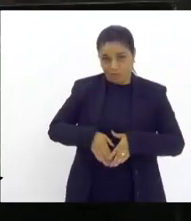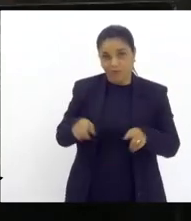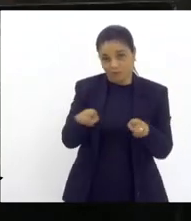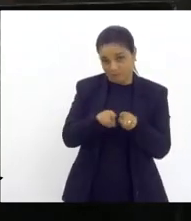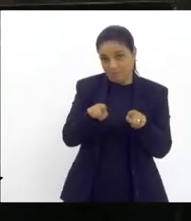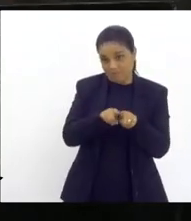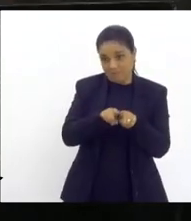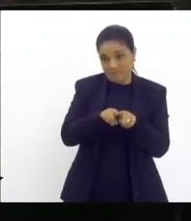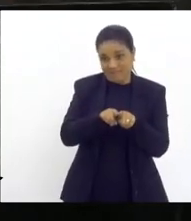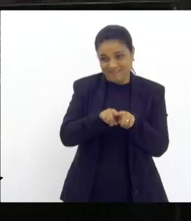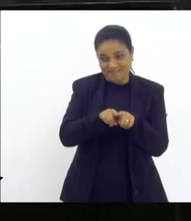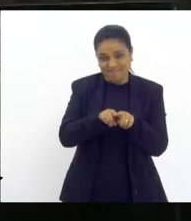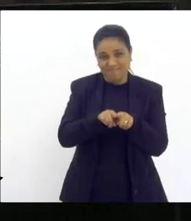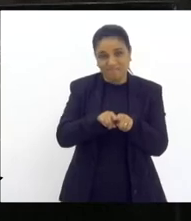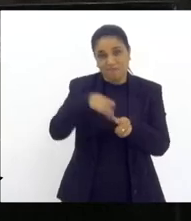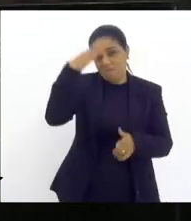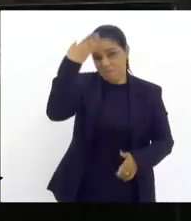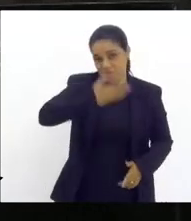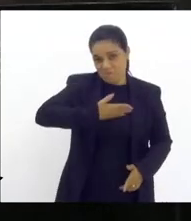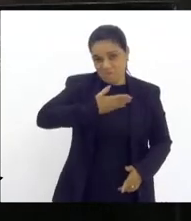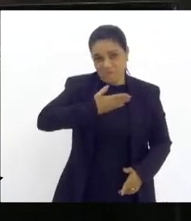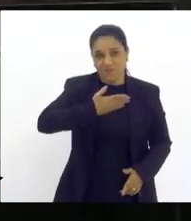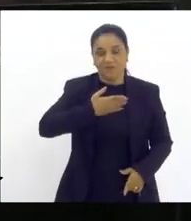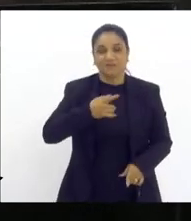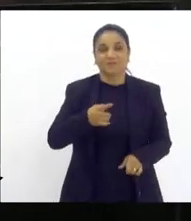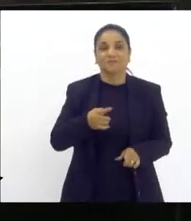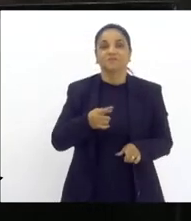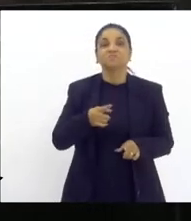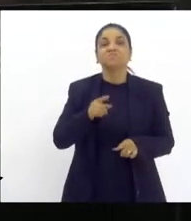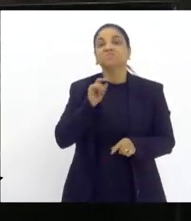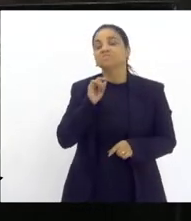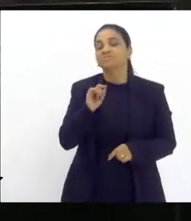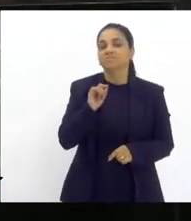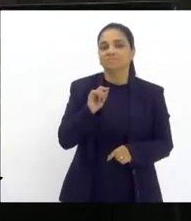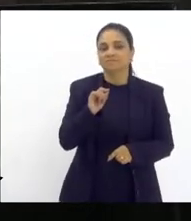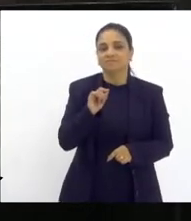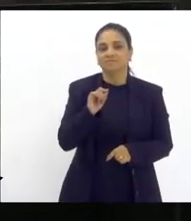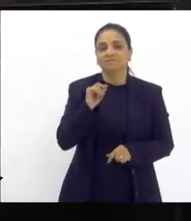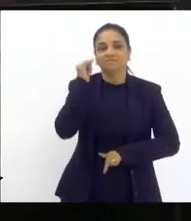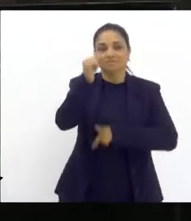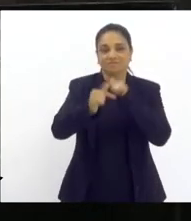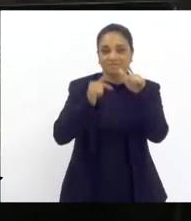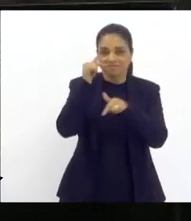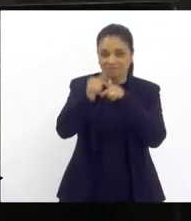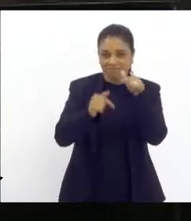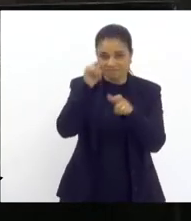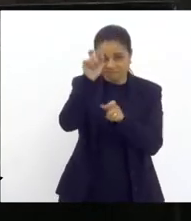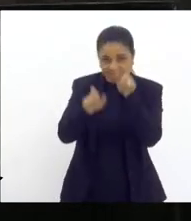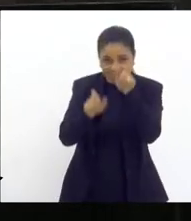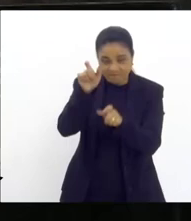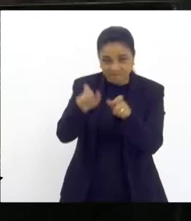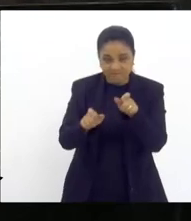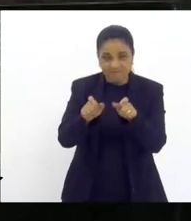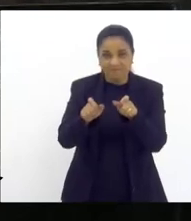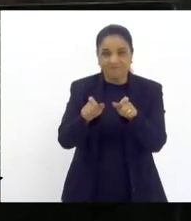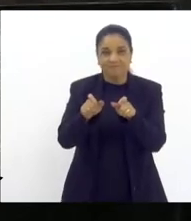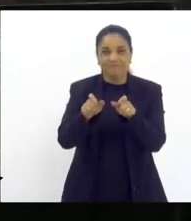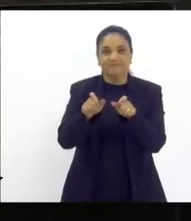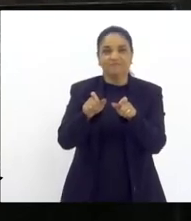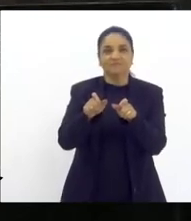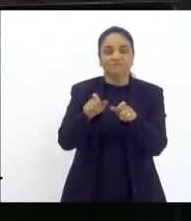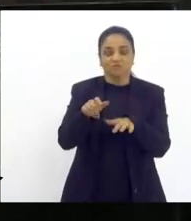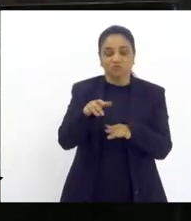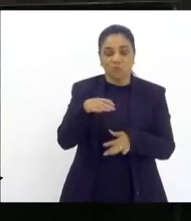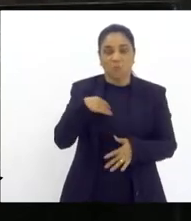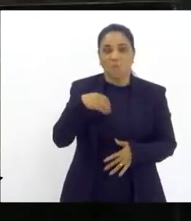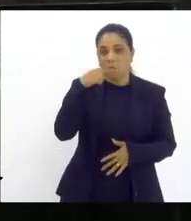tá provado que aqueles que trabalham no campo da canalhice e do